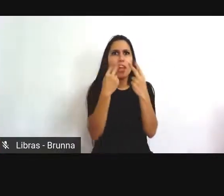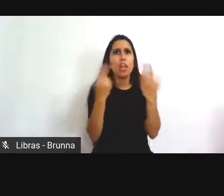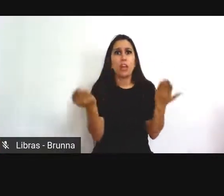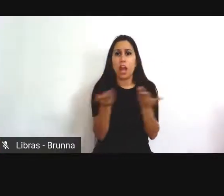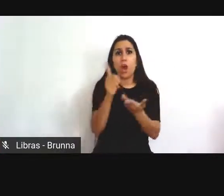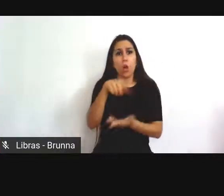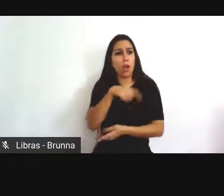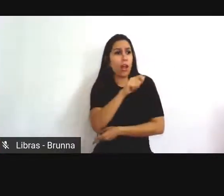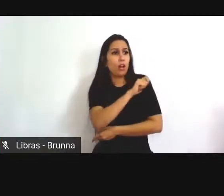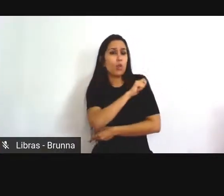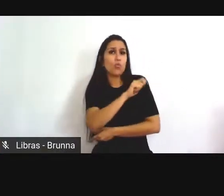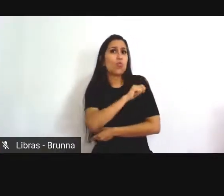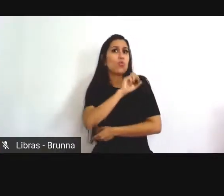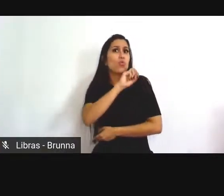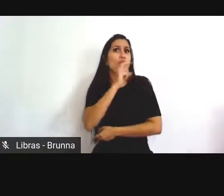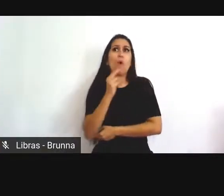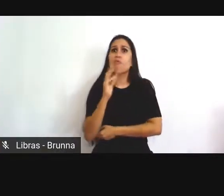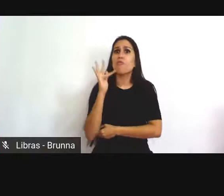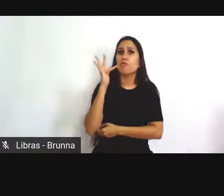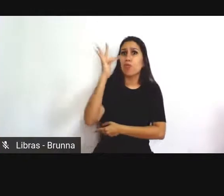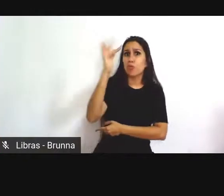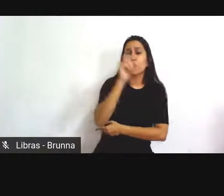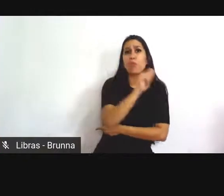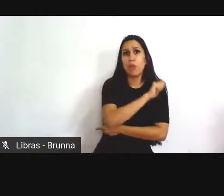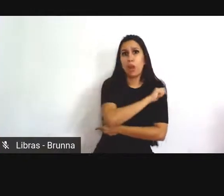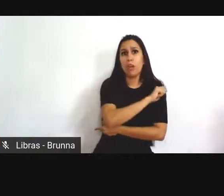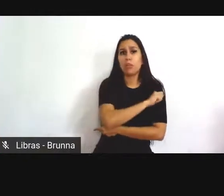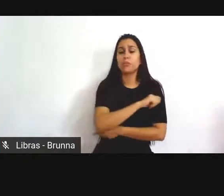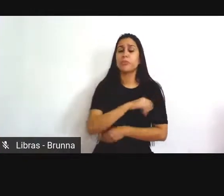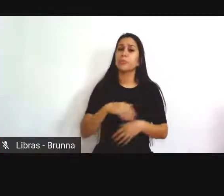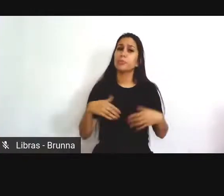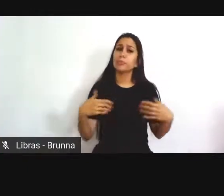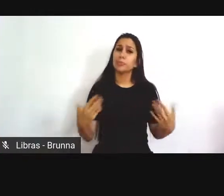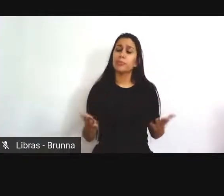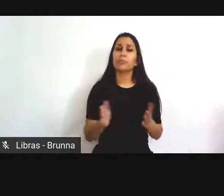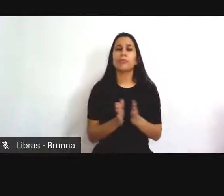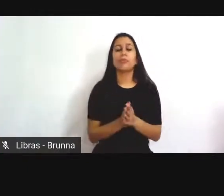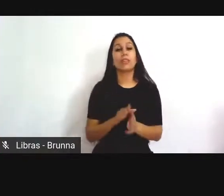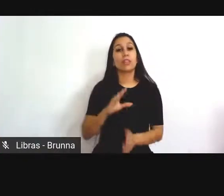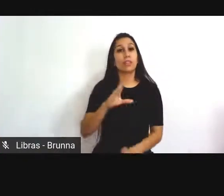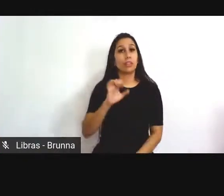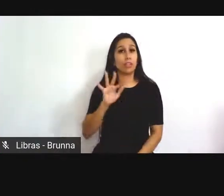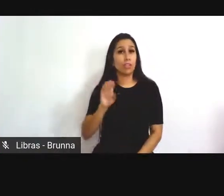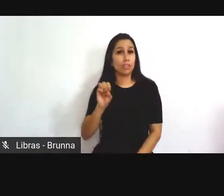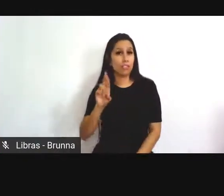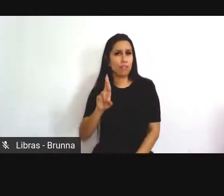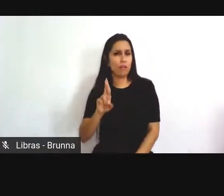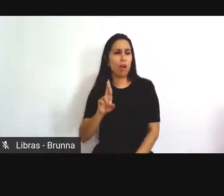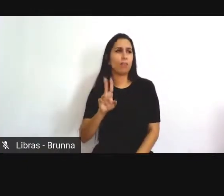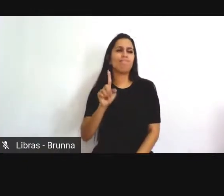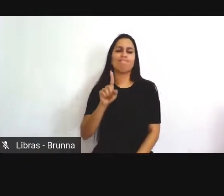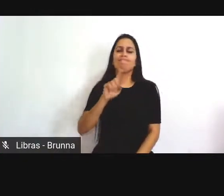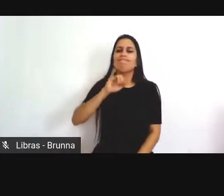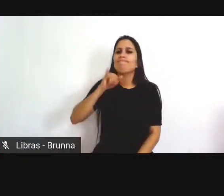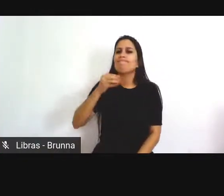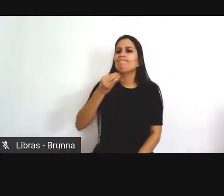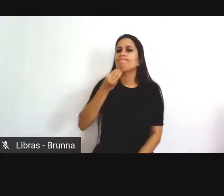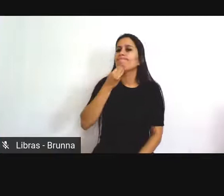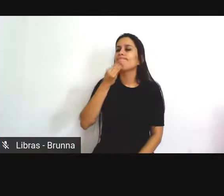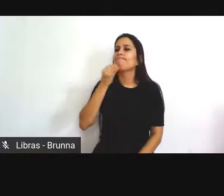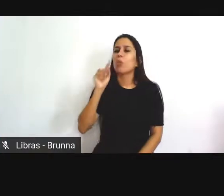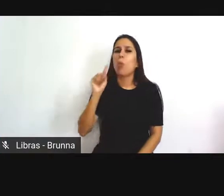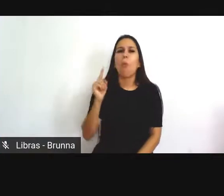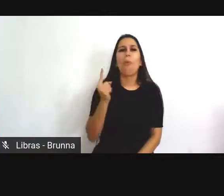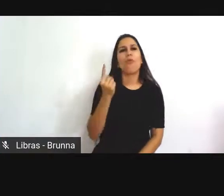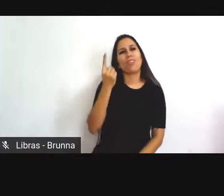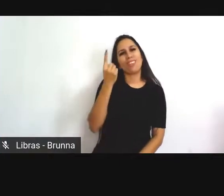Né? A Candice falou uma coisa muito certa, o CEFOR foi uma oportunidade única, né?